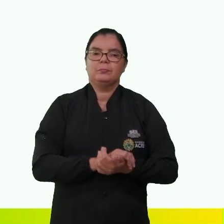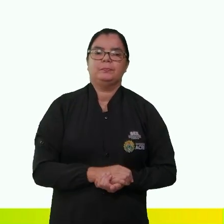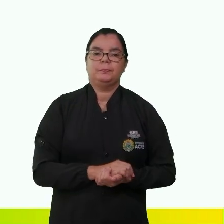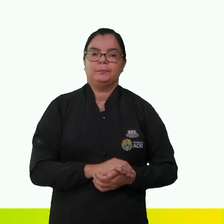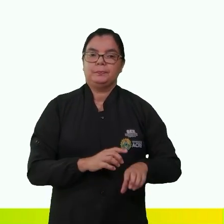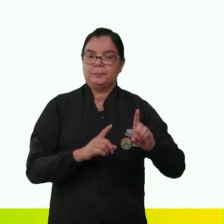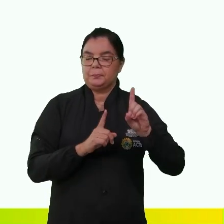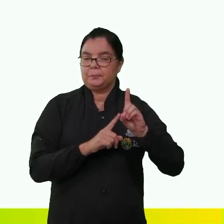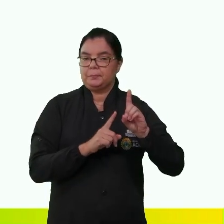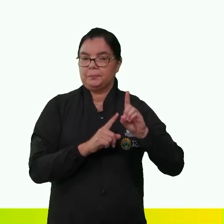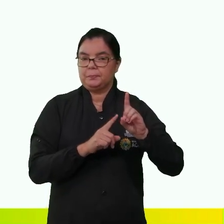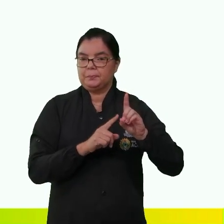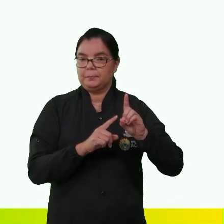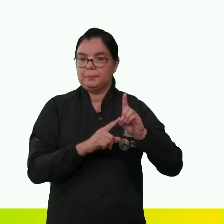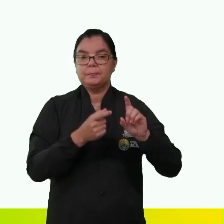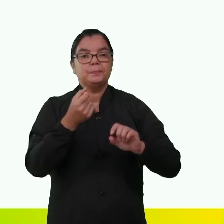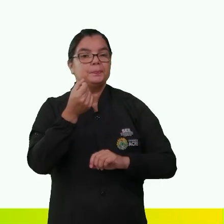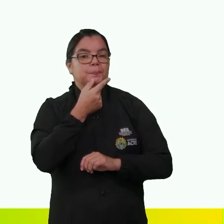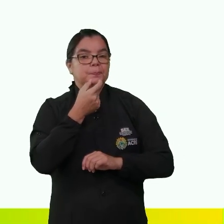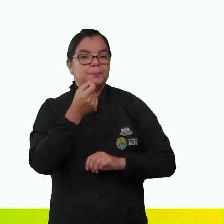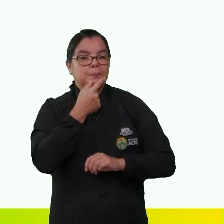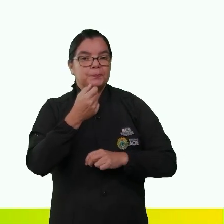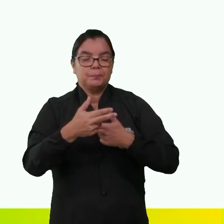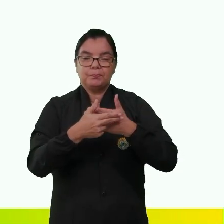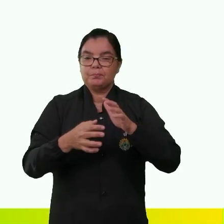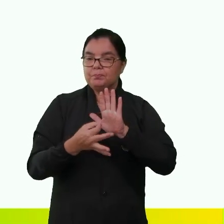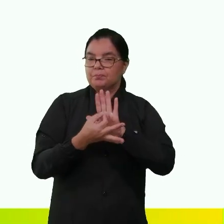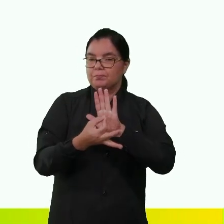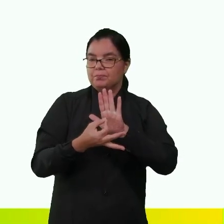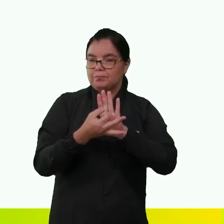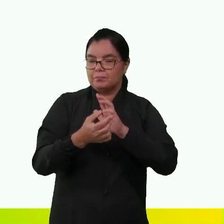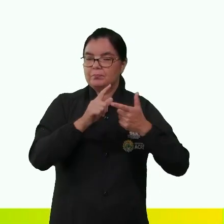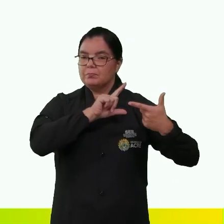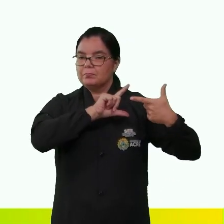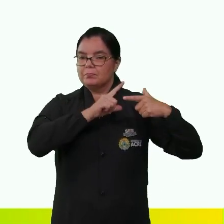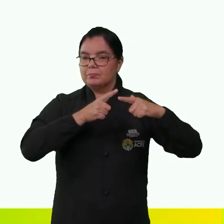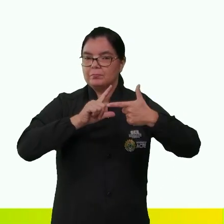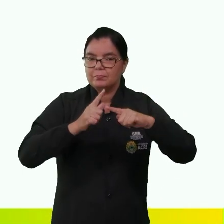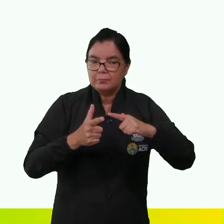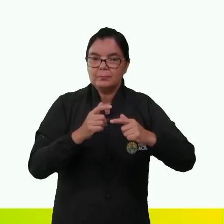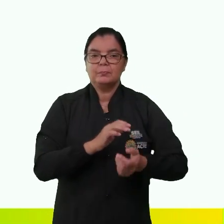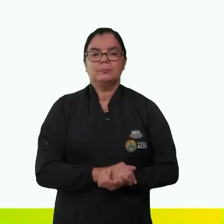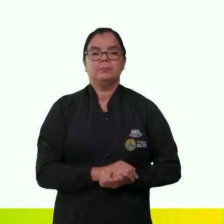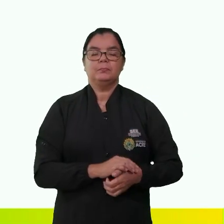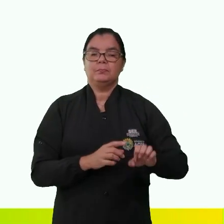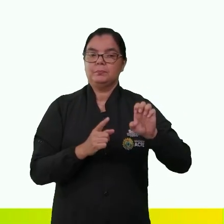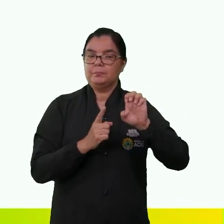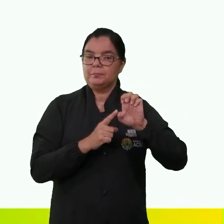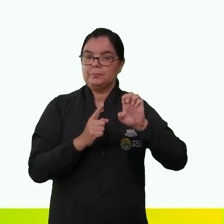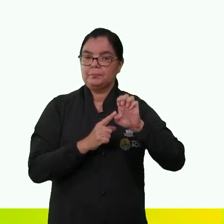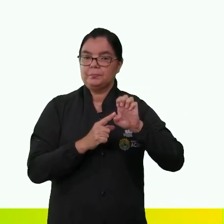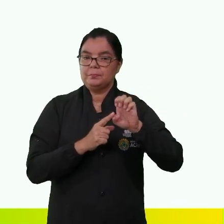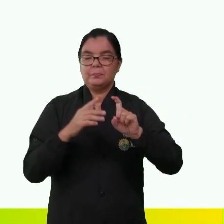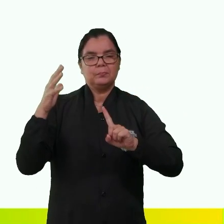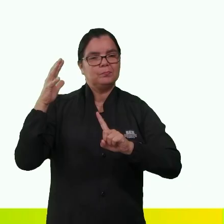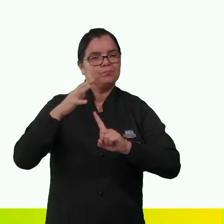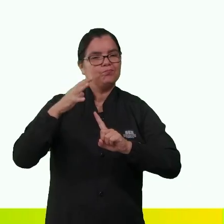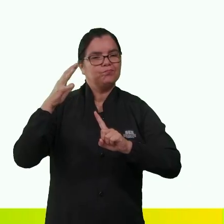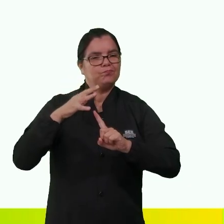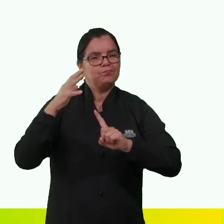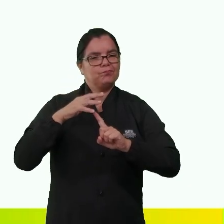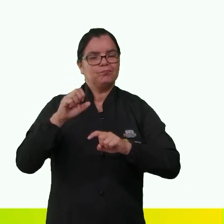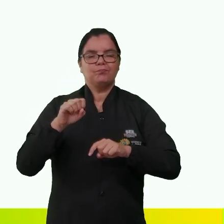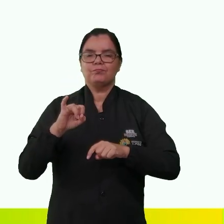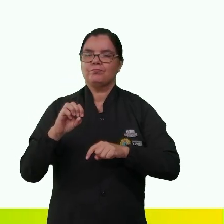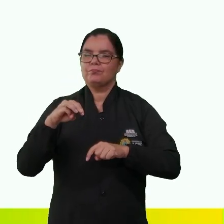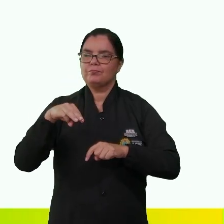do exílio. Letra D, a paródia como instrumento de crítica à tradição. E letra E, a